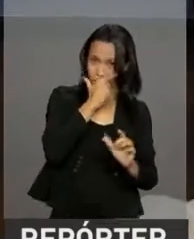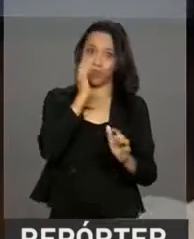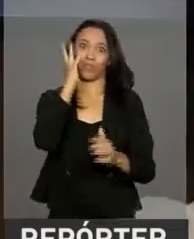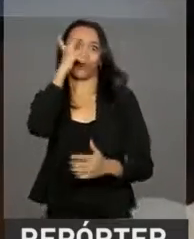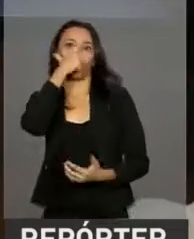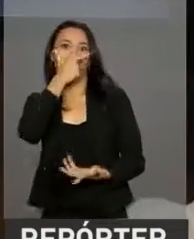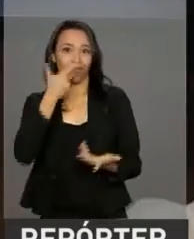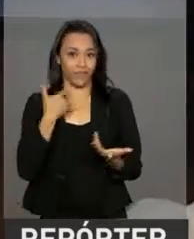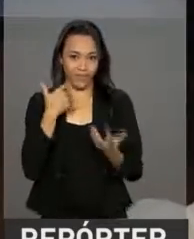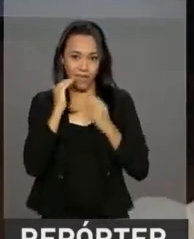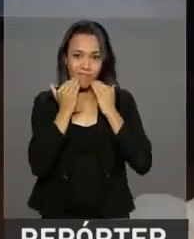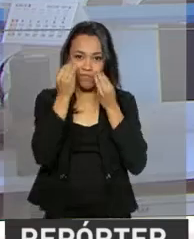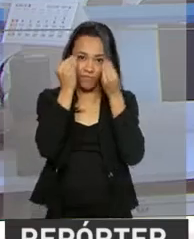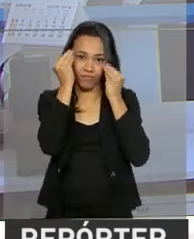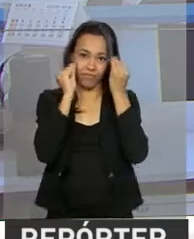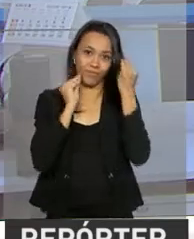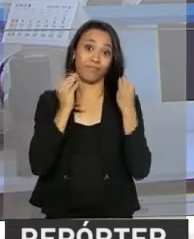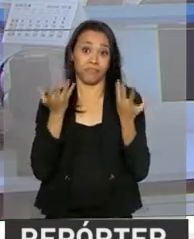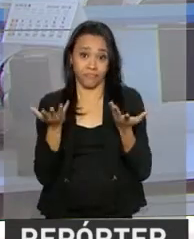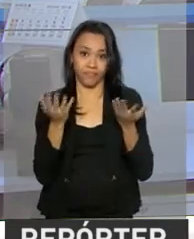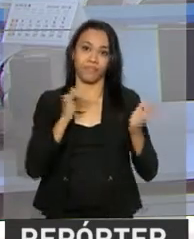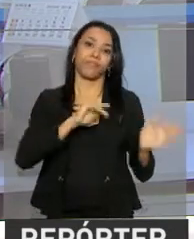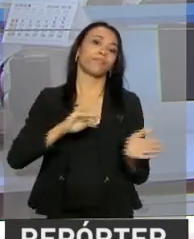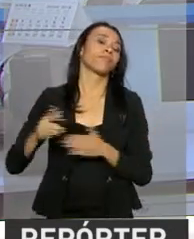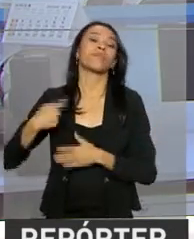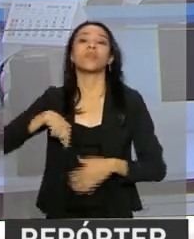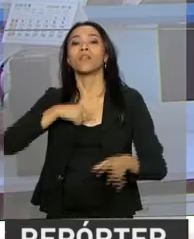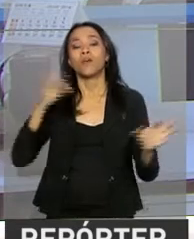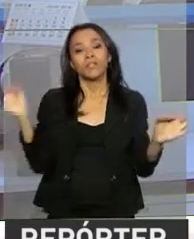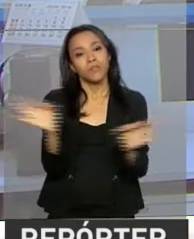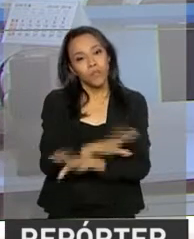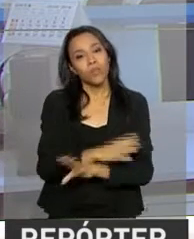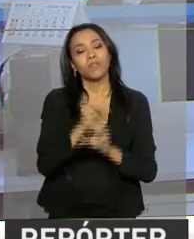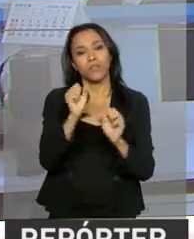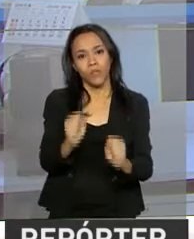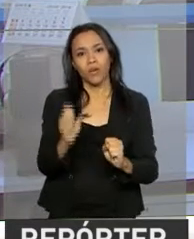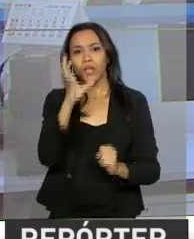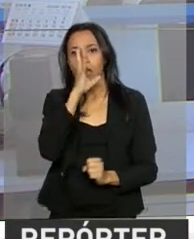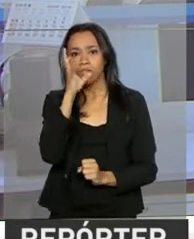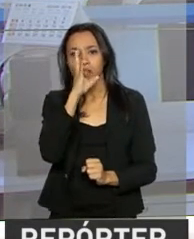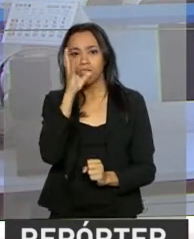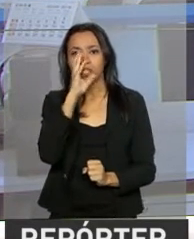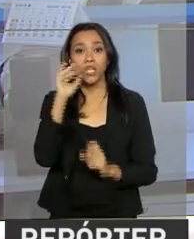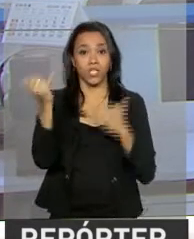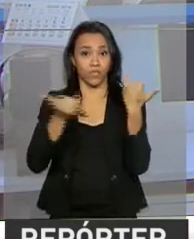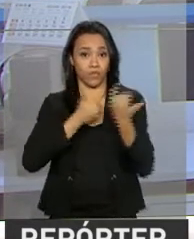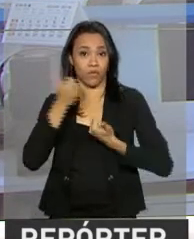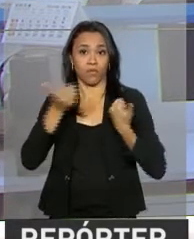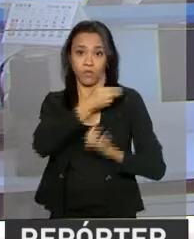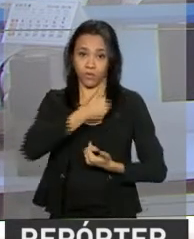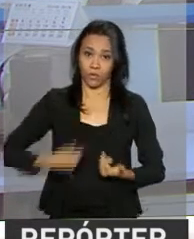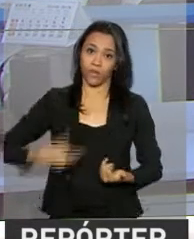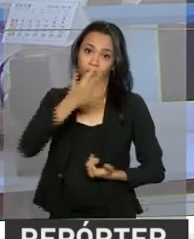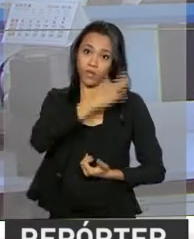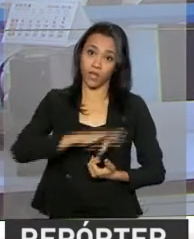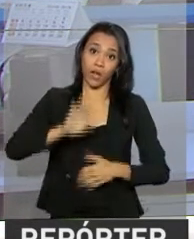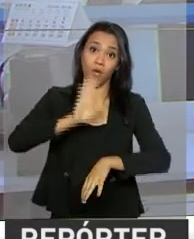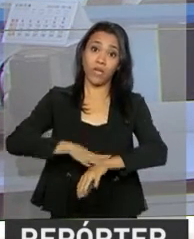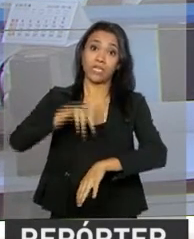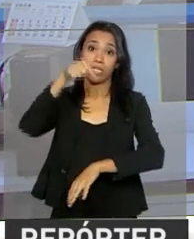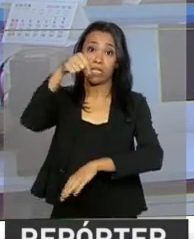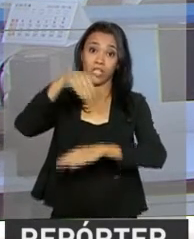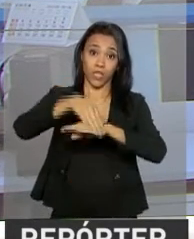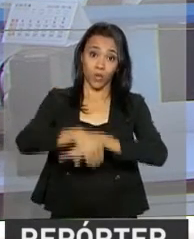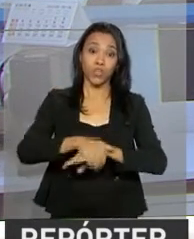honesta que é linda e nós ficamos por aqui você pode acompanhar as notícias do governo federal às sete da noite